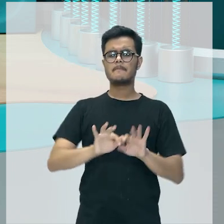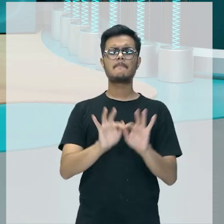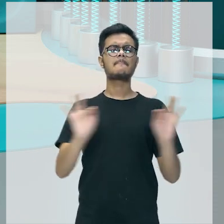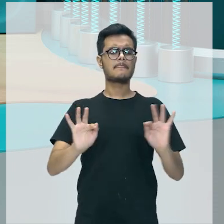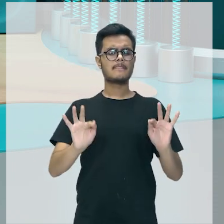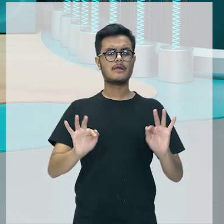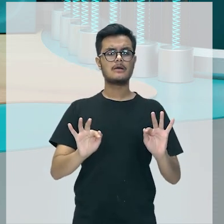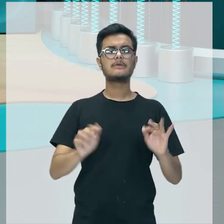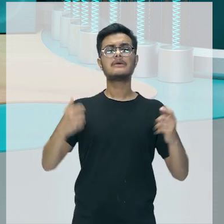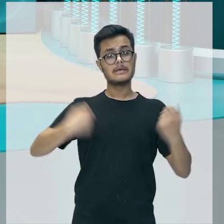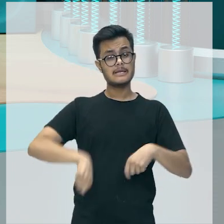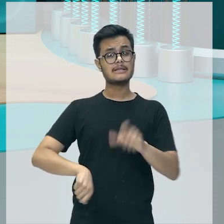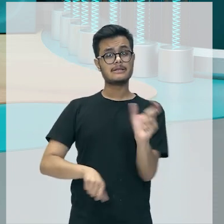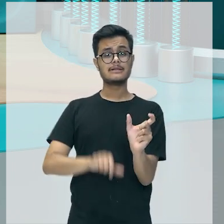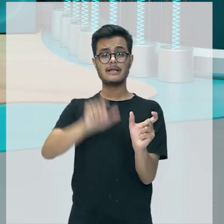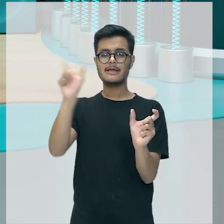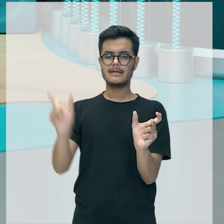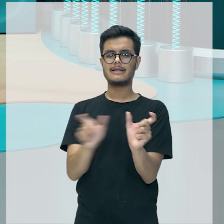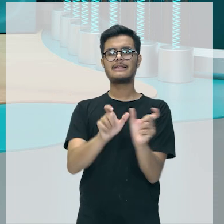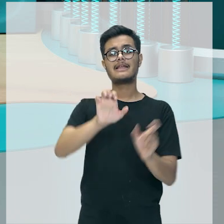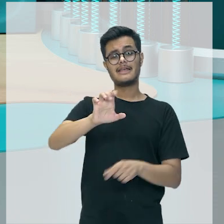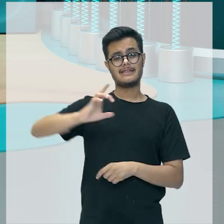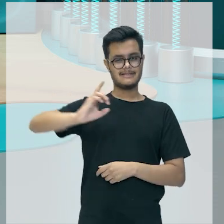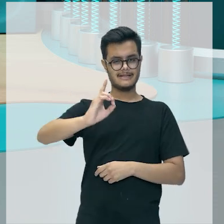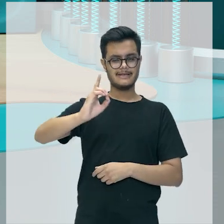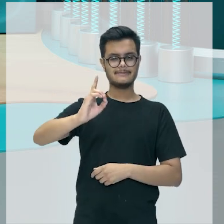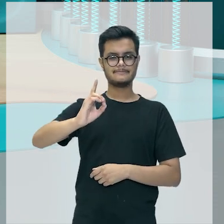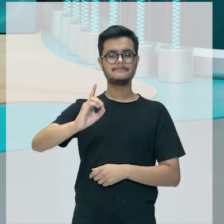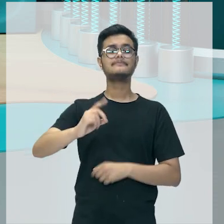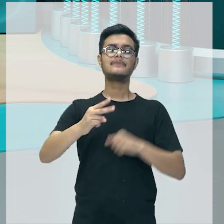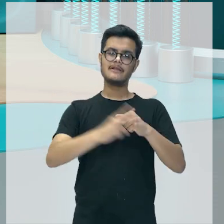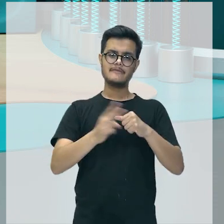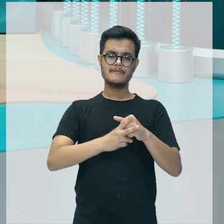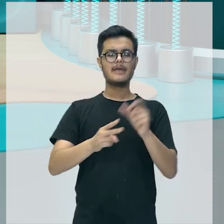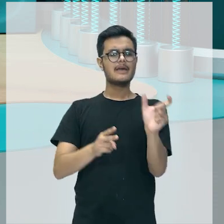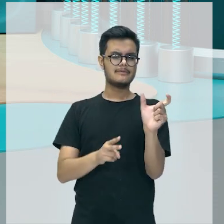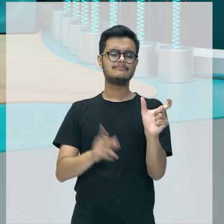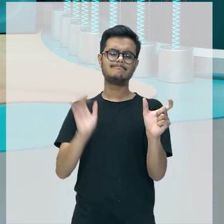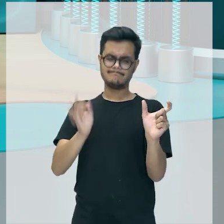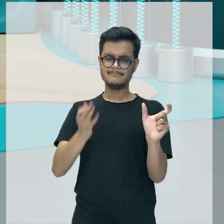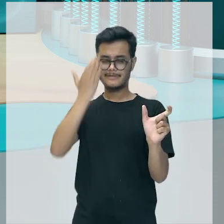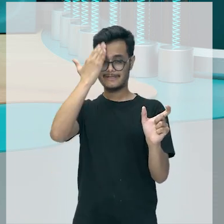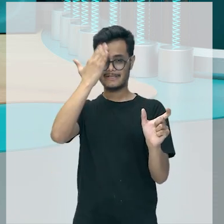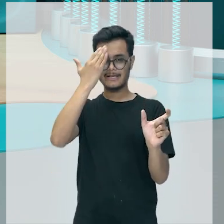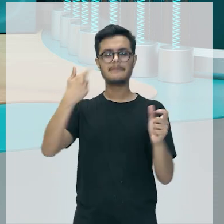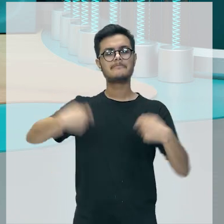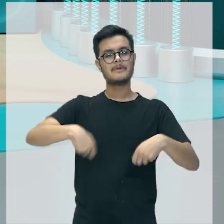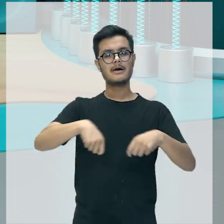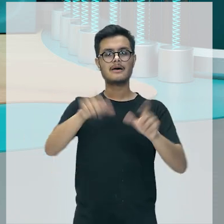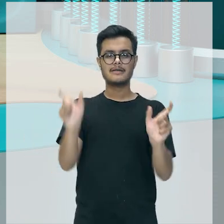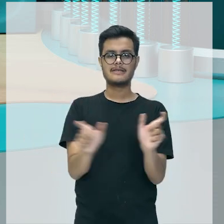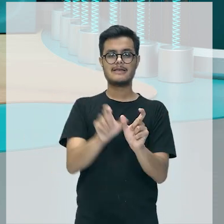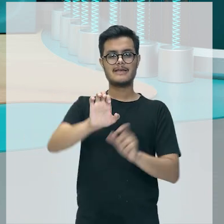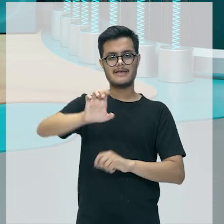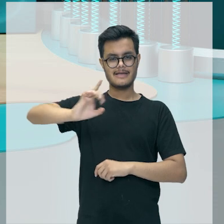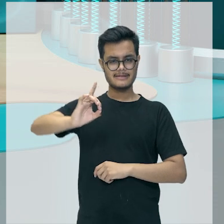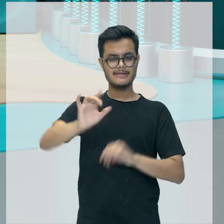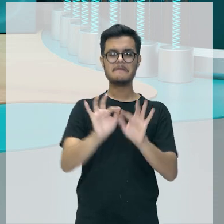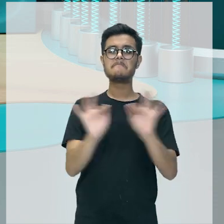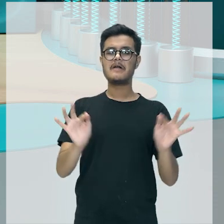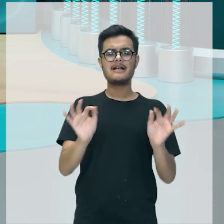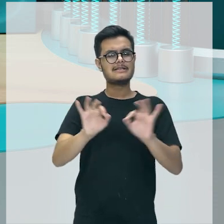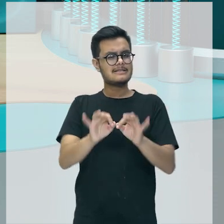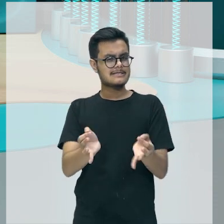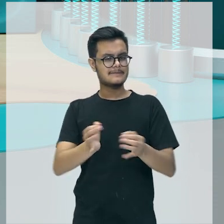fazer o quê? Eu vou pegar o meu verbo, que é regular, eu sei que ele é regular, eu vou acrescentar o ED no final e vou fazer uma frase.